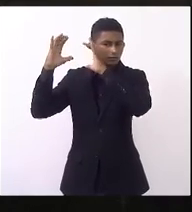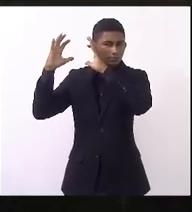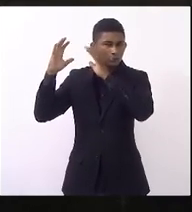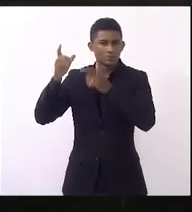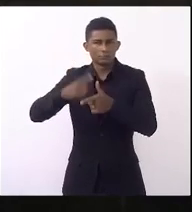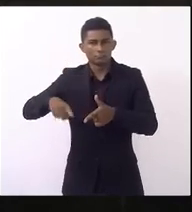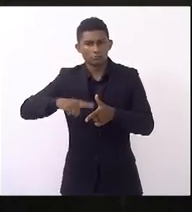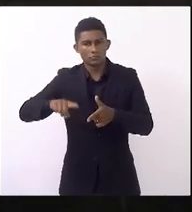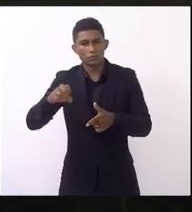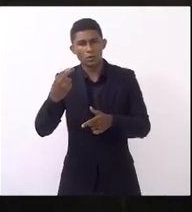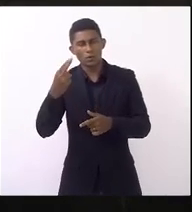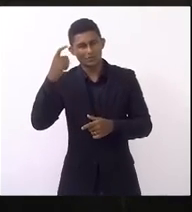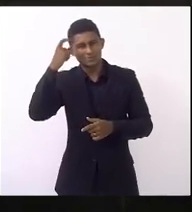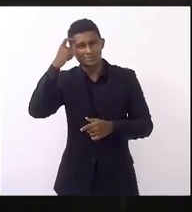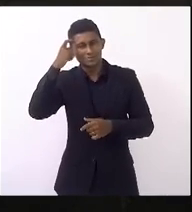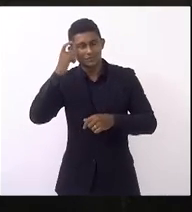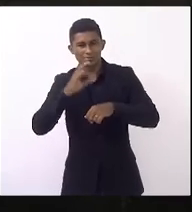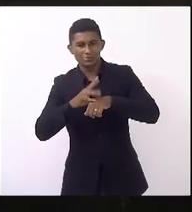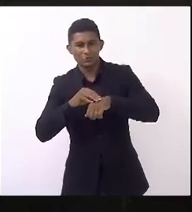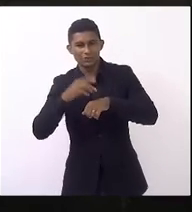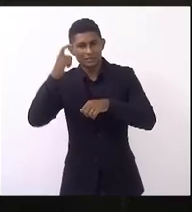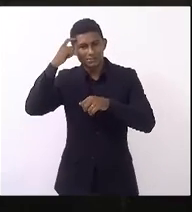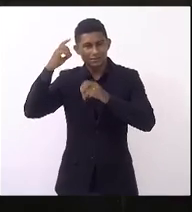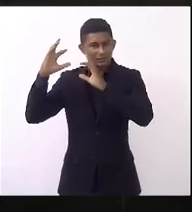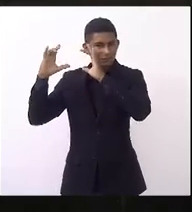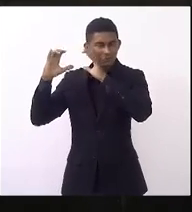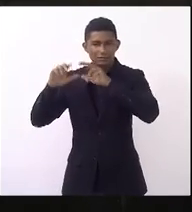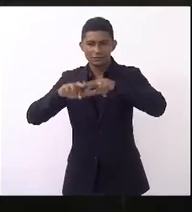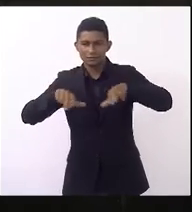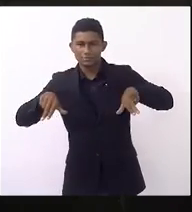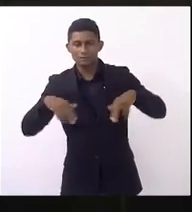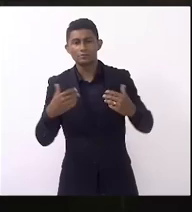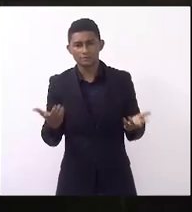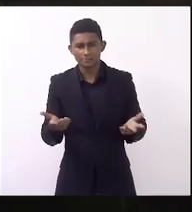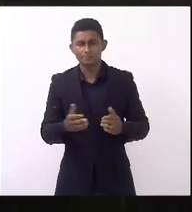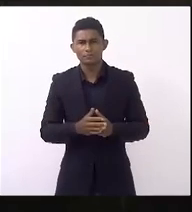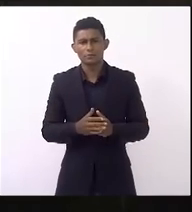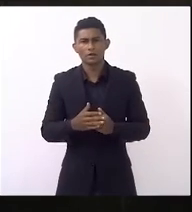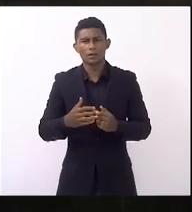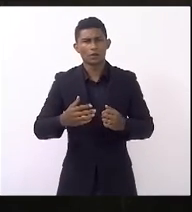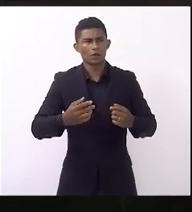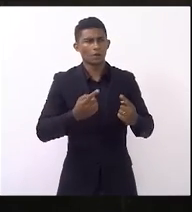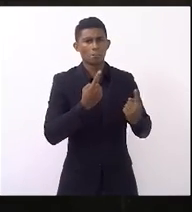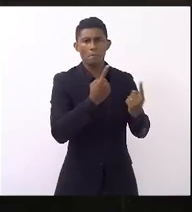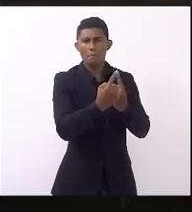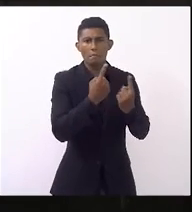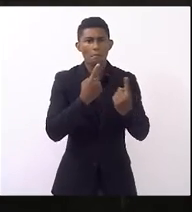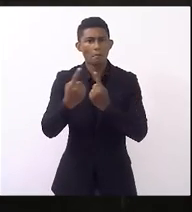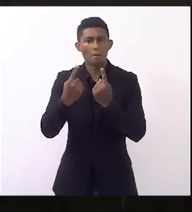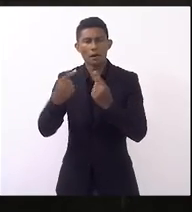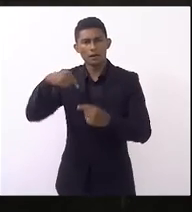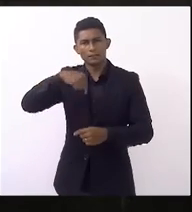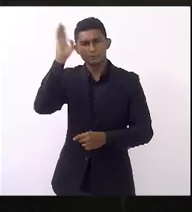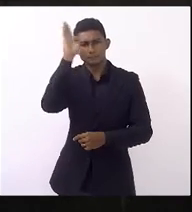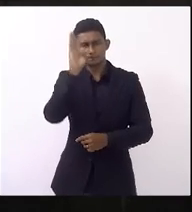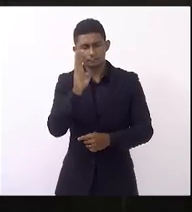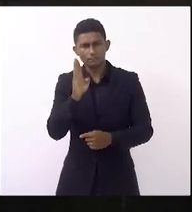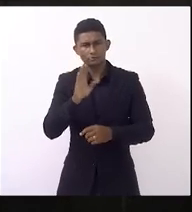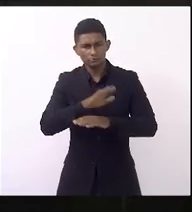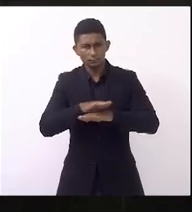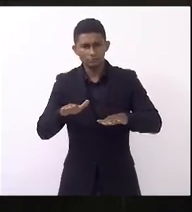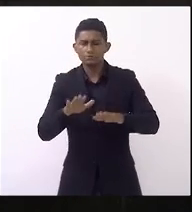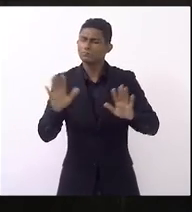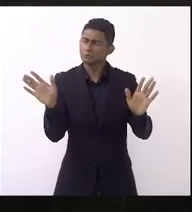de saúde mental. Eu quero lembrar que esse é um debate absolutamente consolidado, não só no Brasil, remonta,